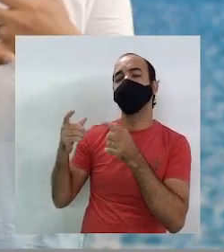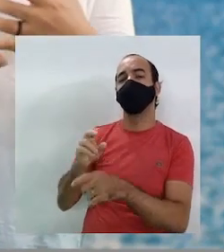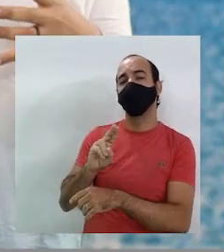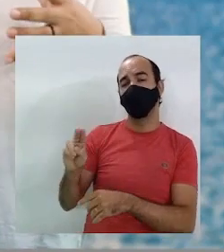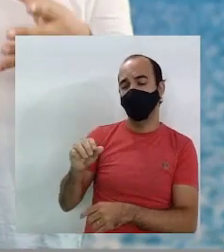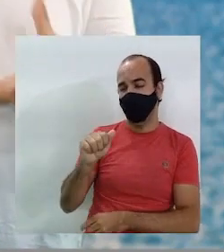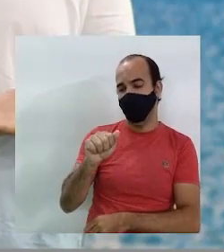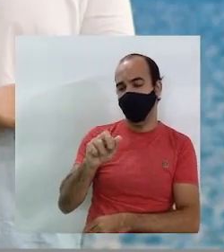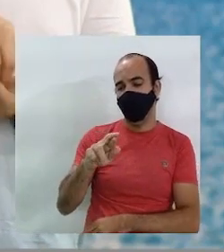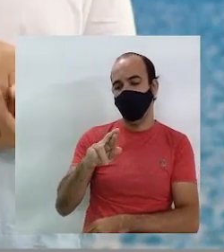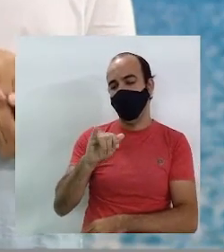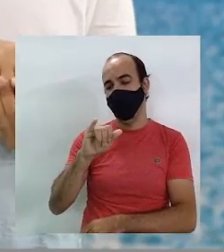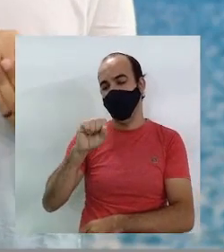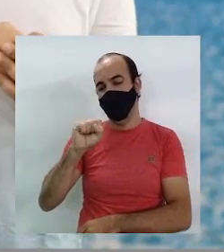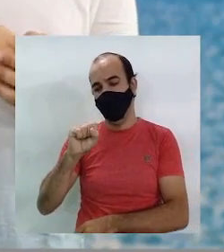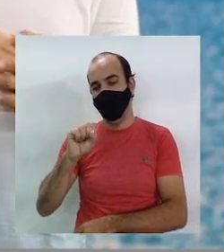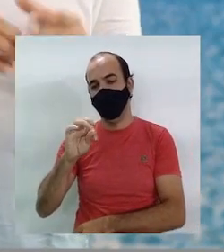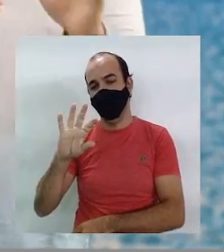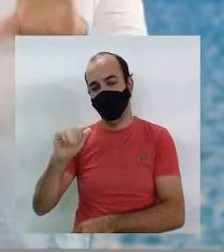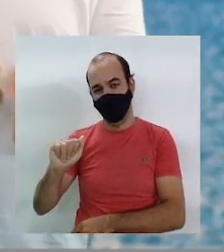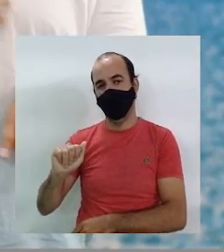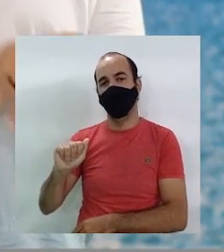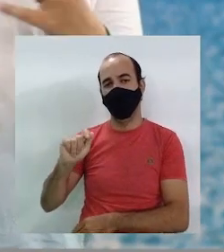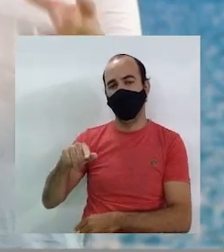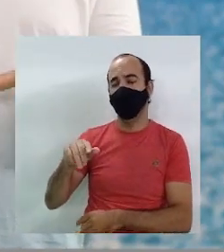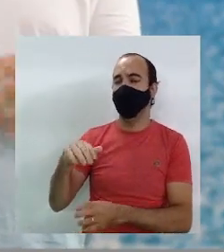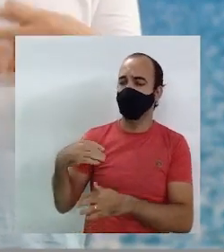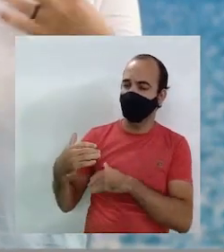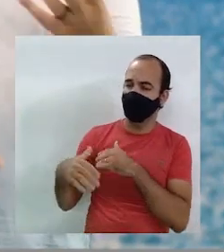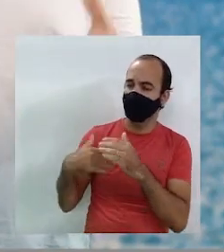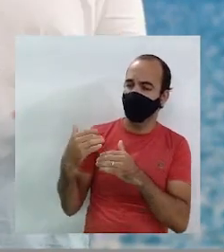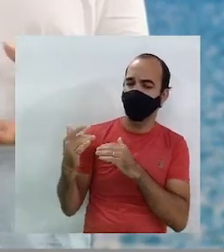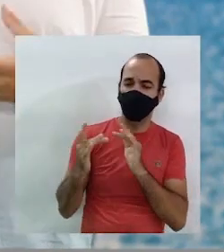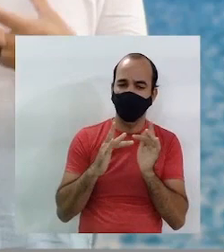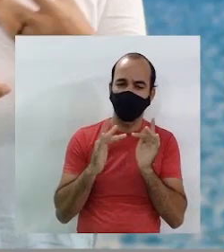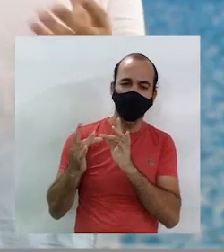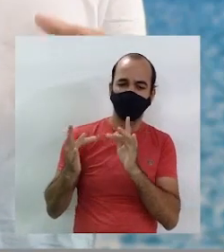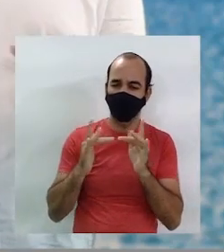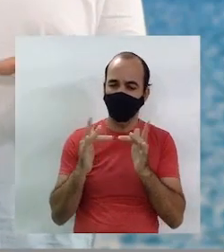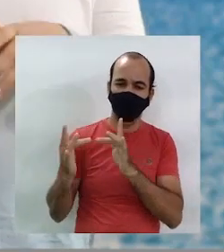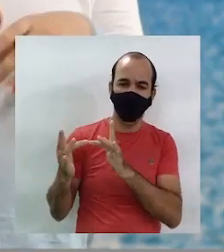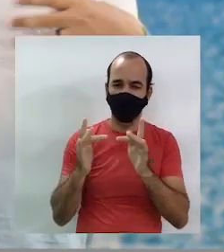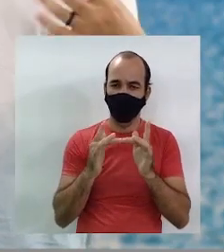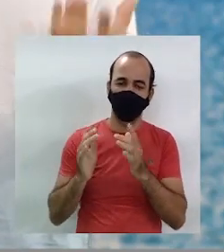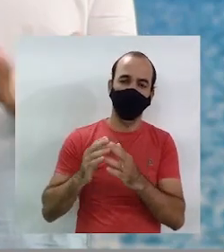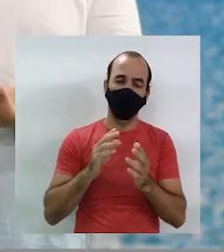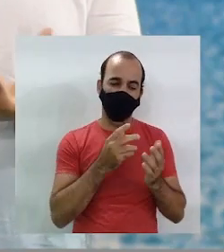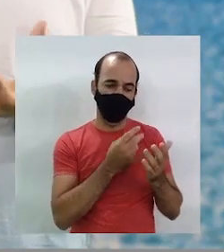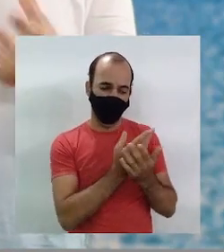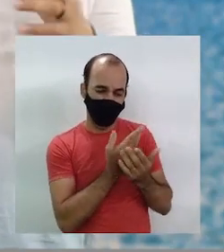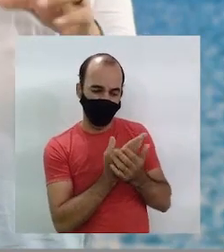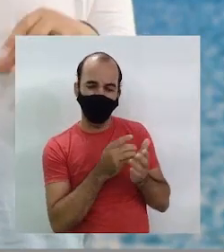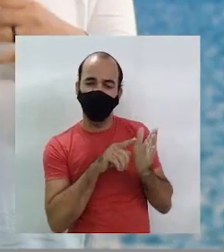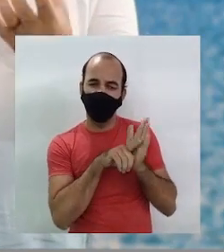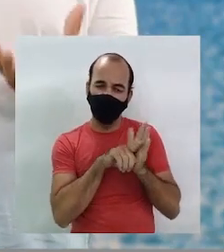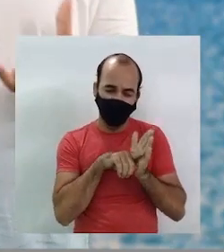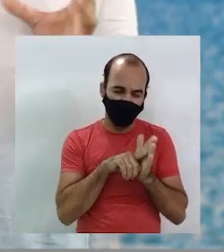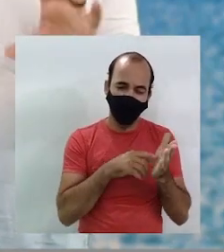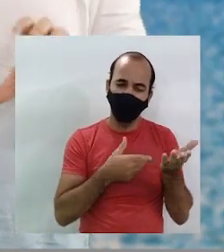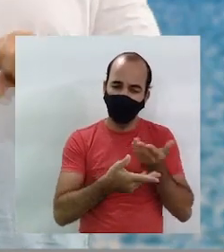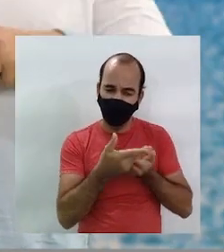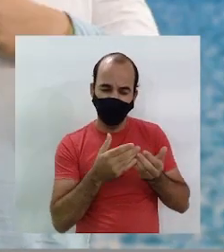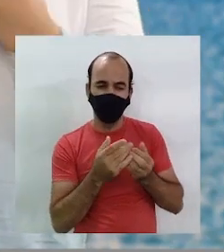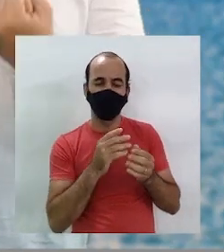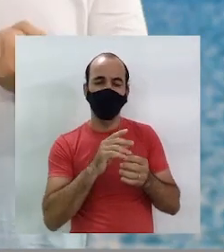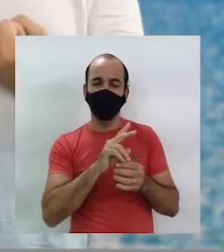logo depois eles tiveram um contato mais próximo, estudando para o vestibular, então foi quando eles se aproximaram. Ariano